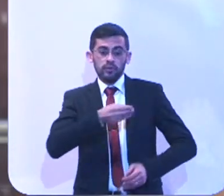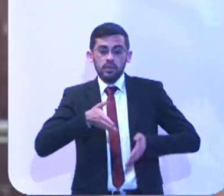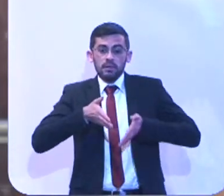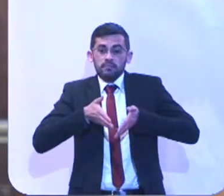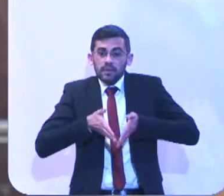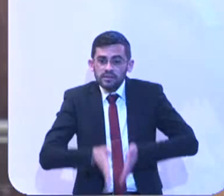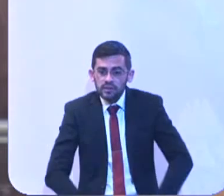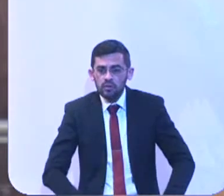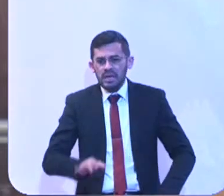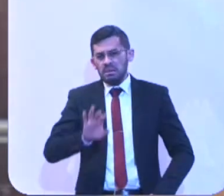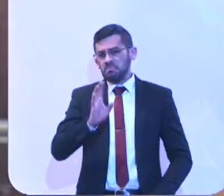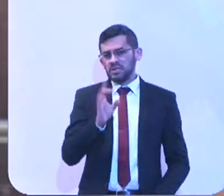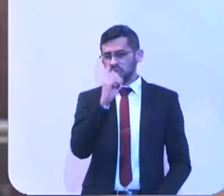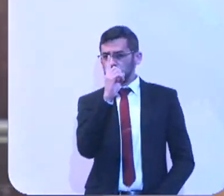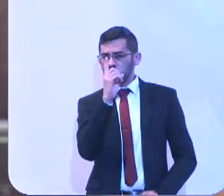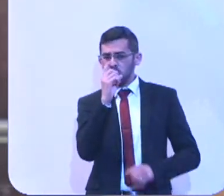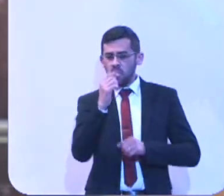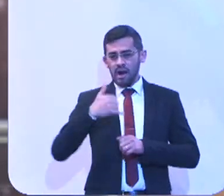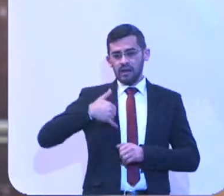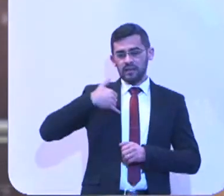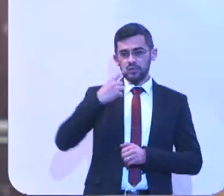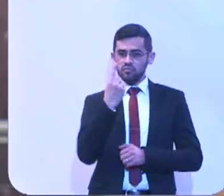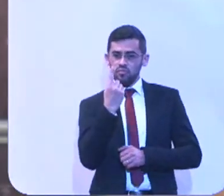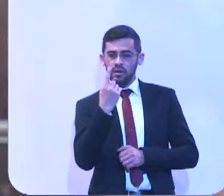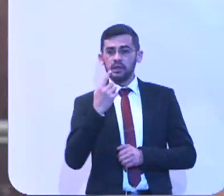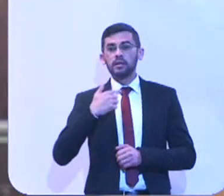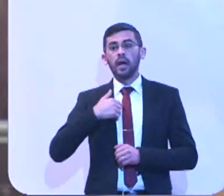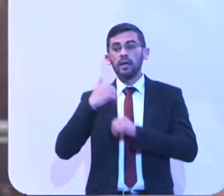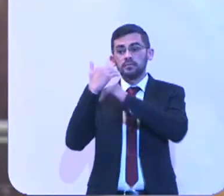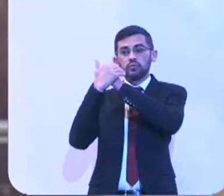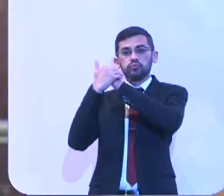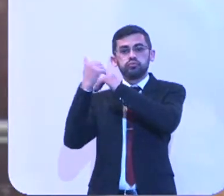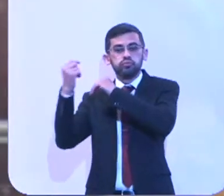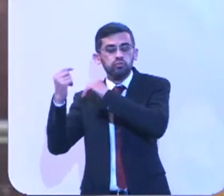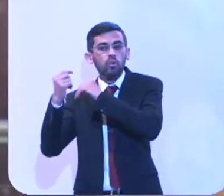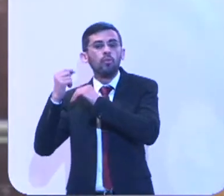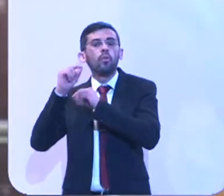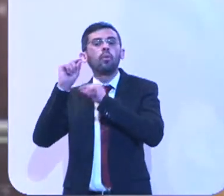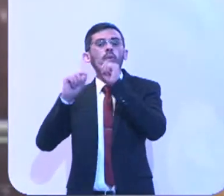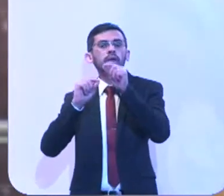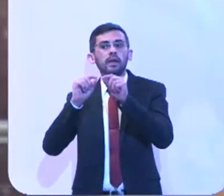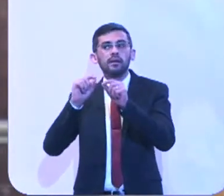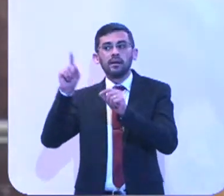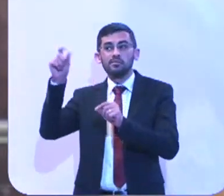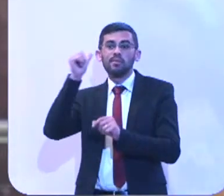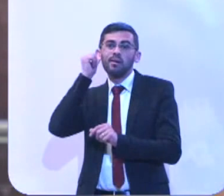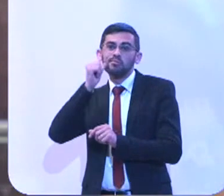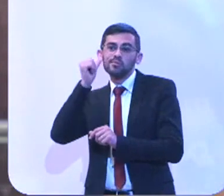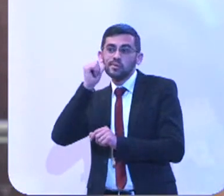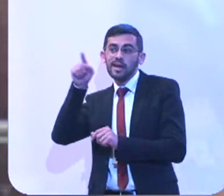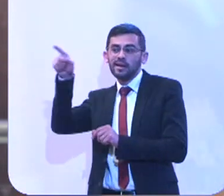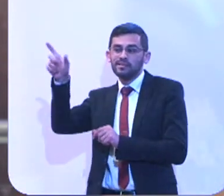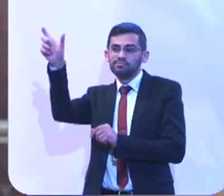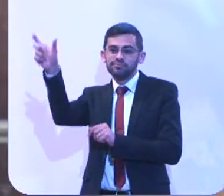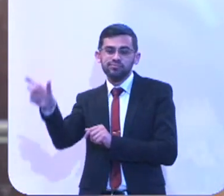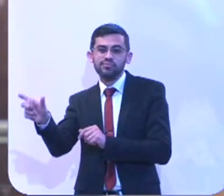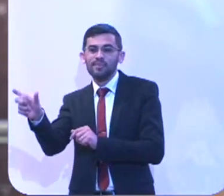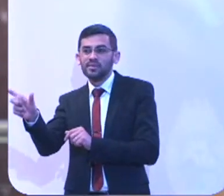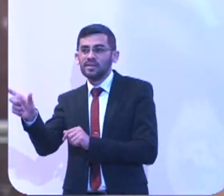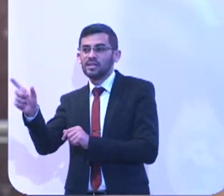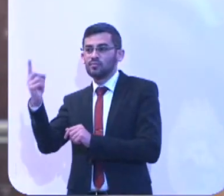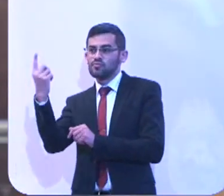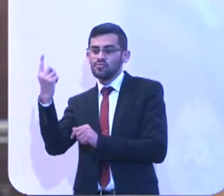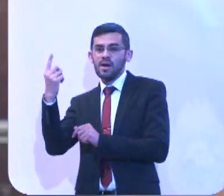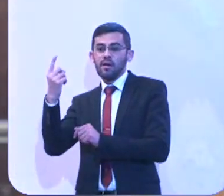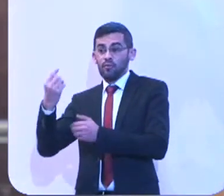Benício. Ele tinha cerca de um ano e meio. E eu fui convidado para dar a notícia para uma mãe que o seu filhinho de um ano e pouco